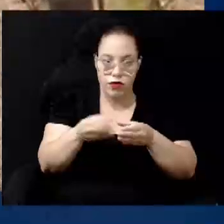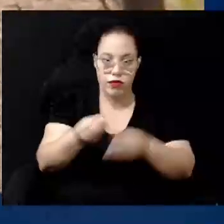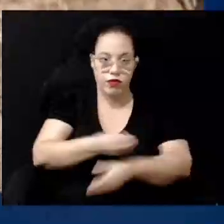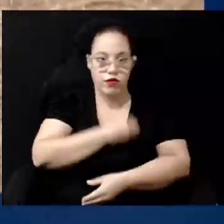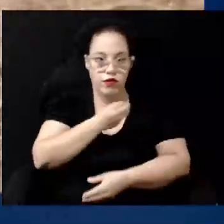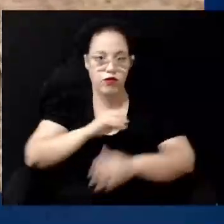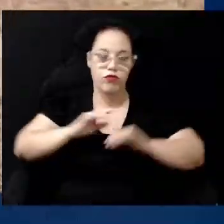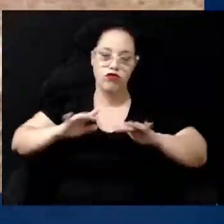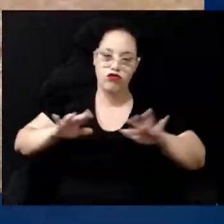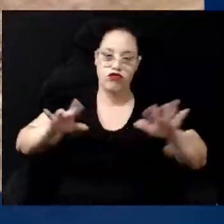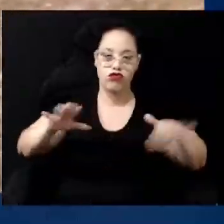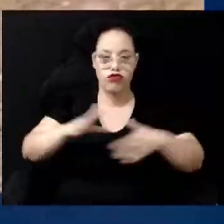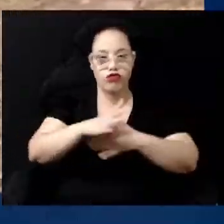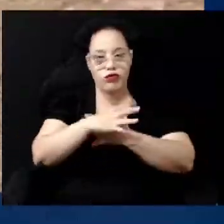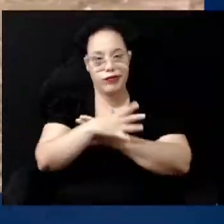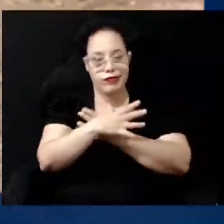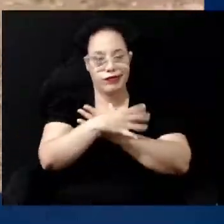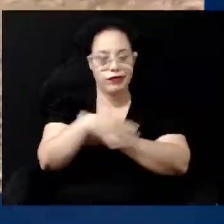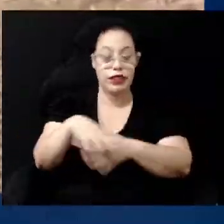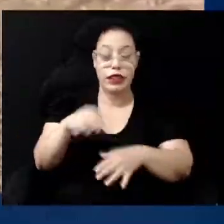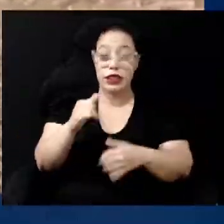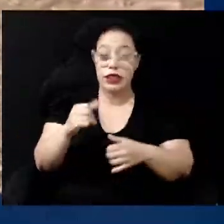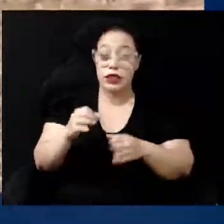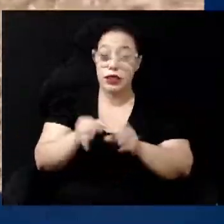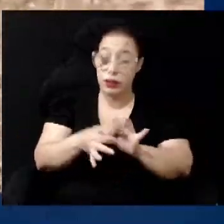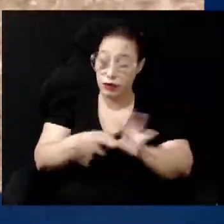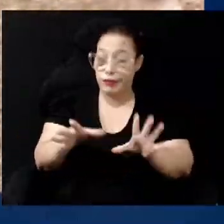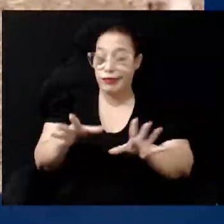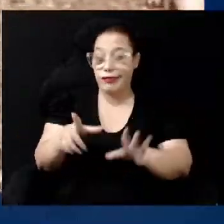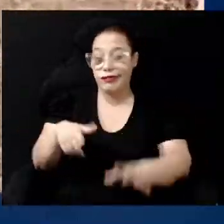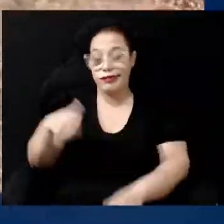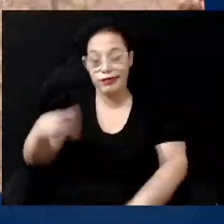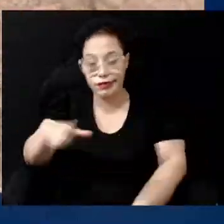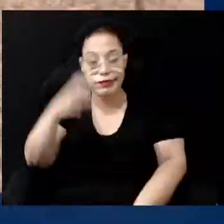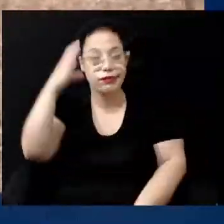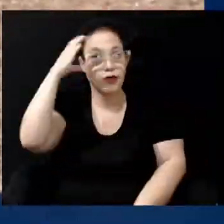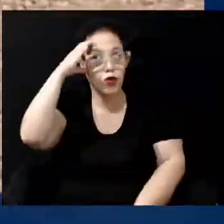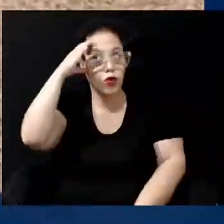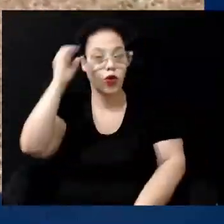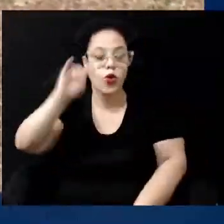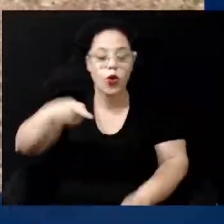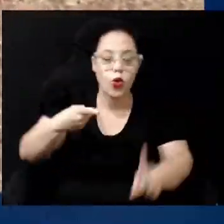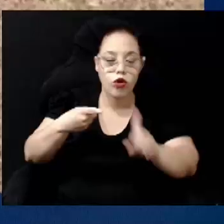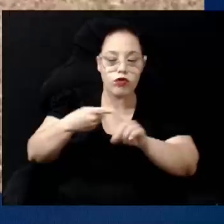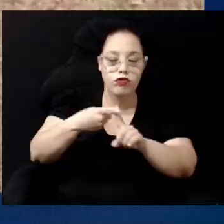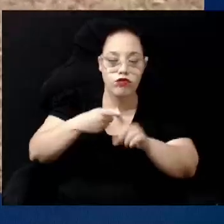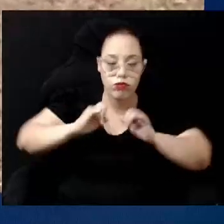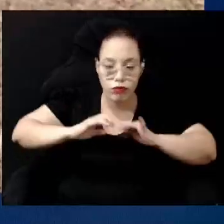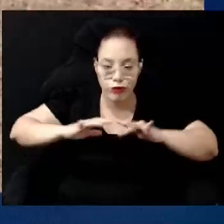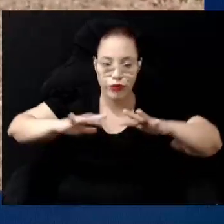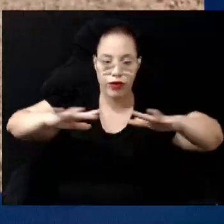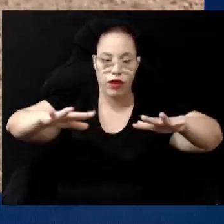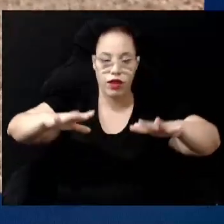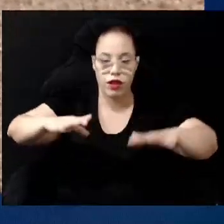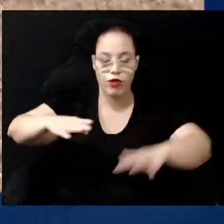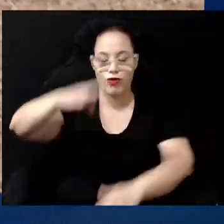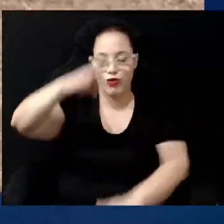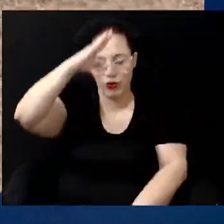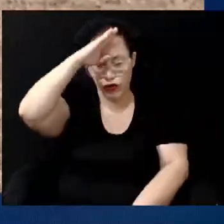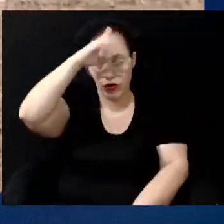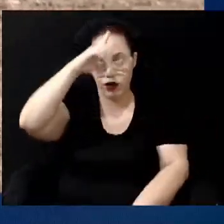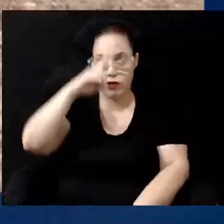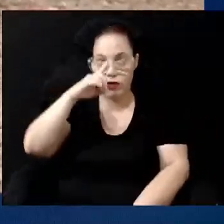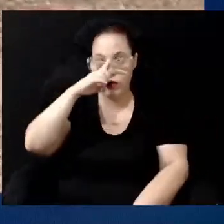na Lagoa do Taquaral. E teve como objetivo combater a transmissão da febre maculosa por meio